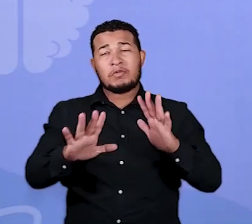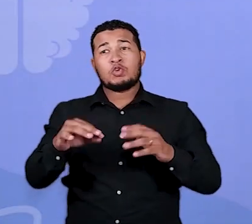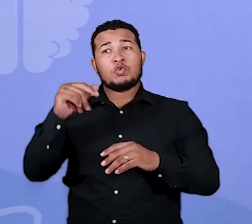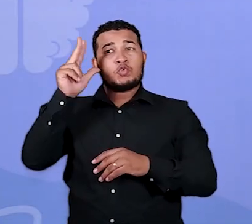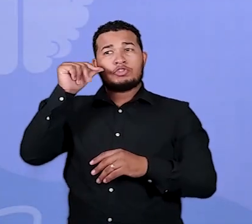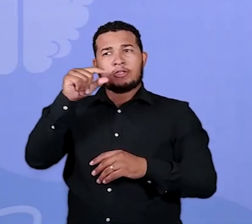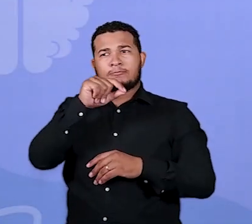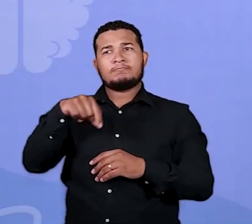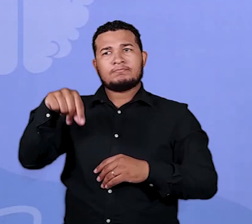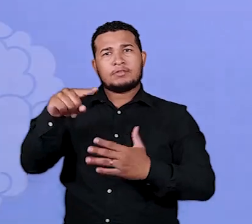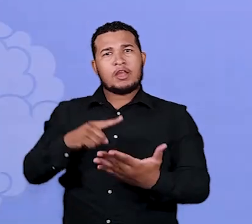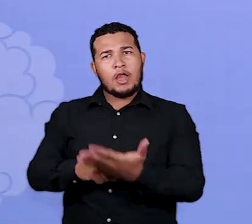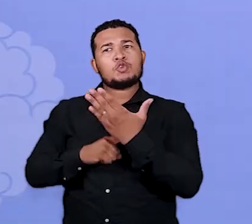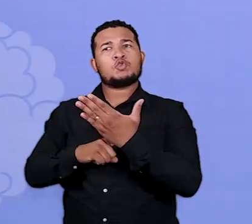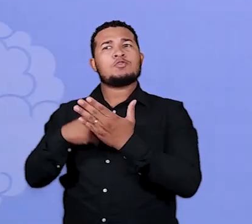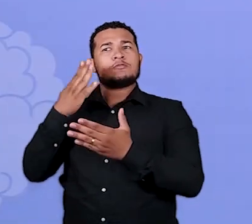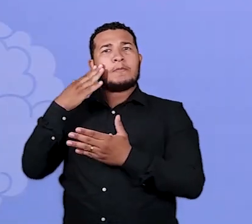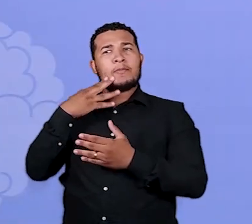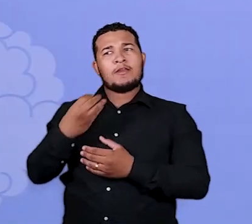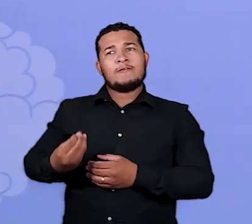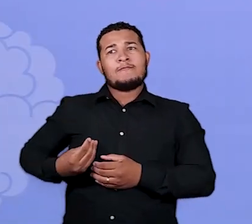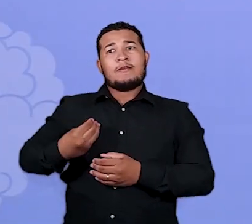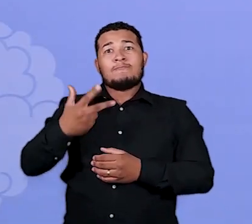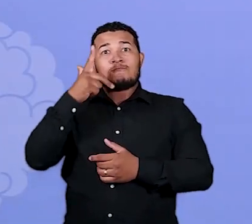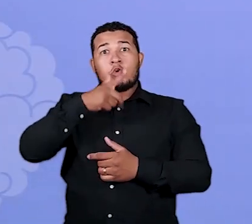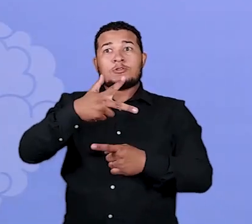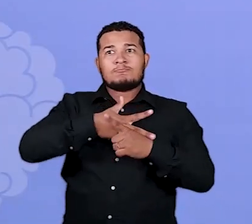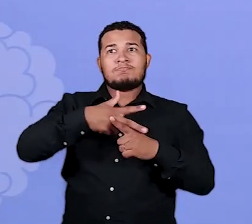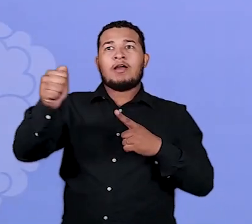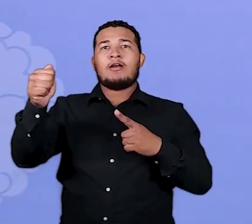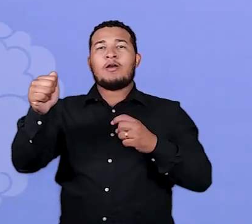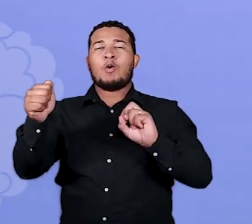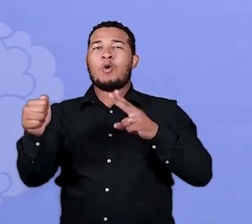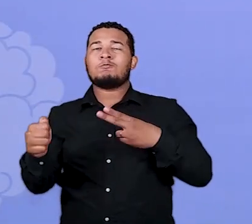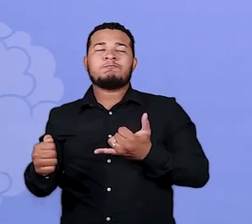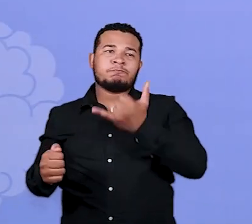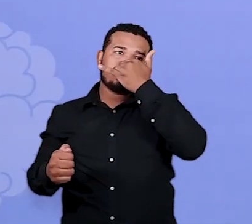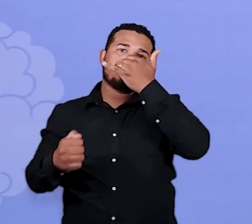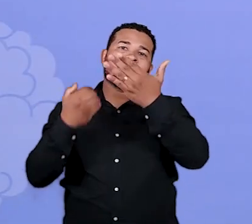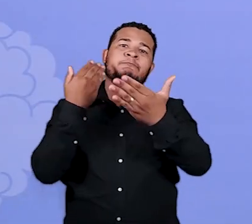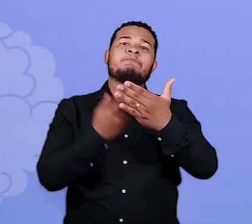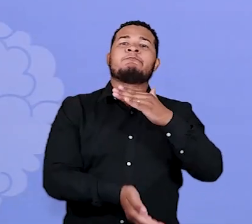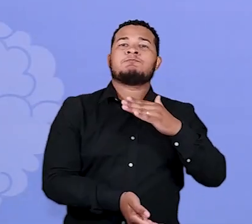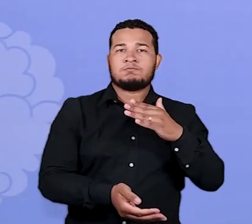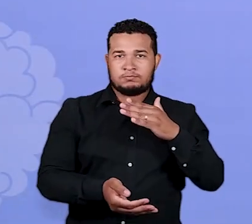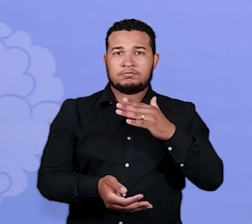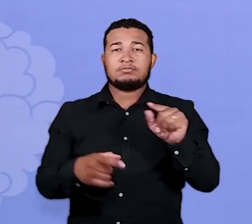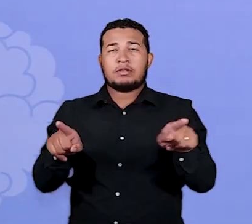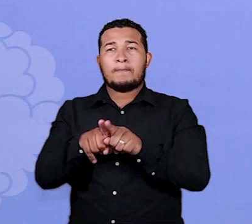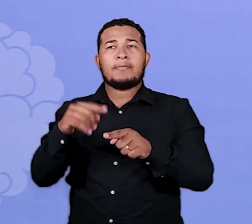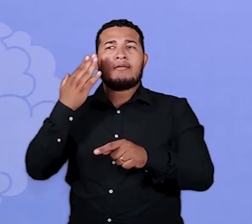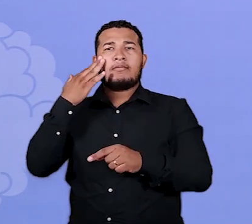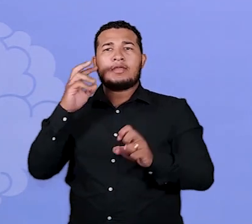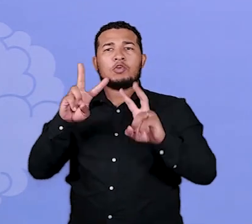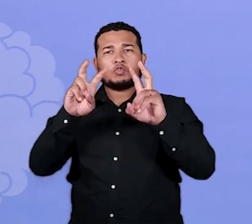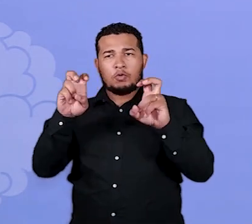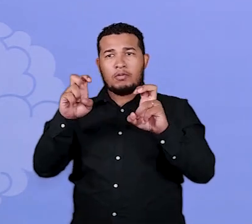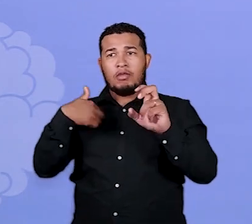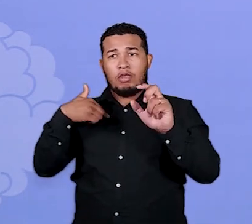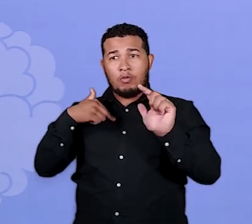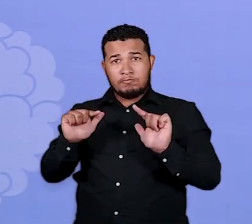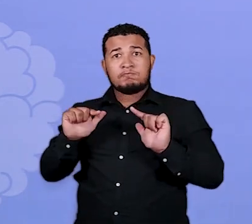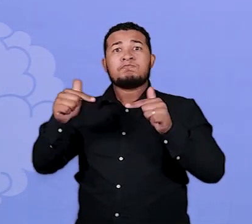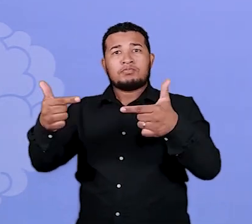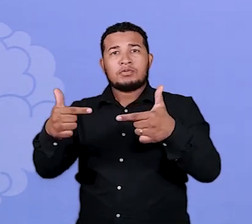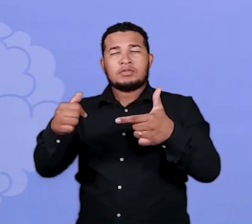nos ajuda a lidar com as vitórias e derrotas da vida. E isso é muito importante. Quando você entende também sobre as consequências das suas